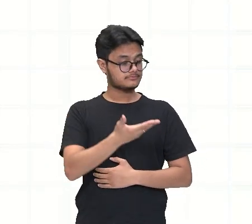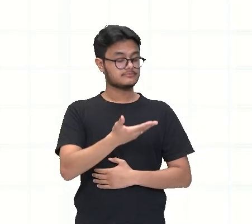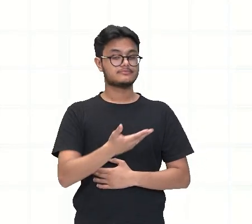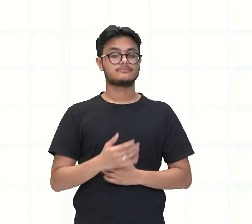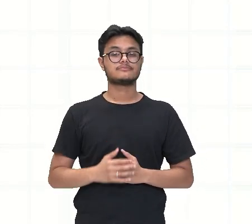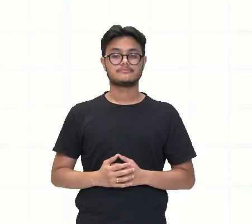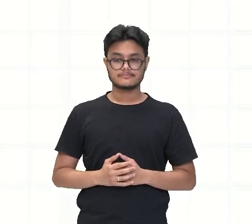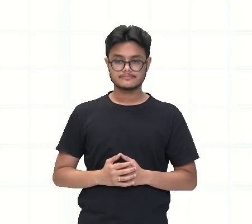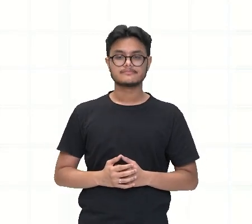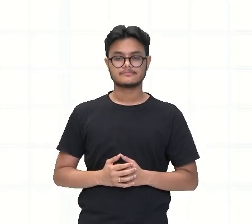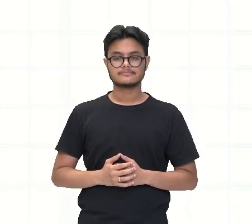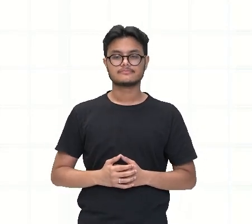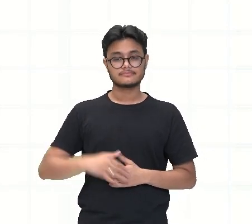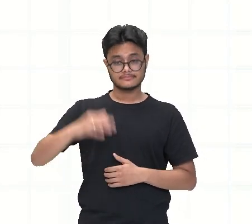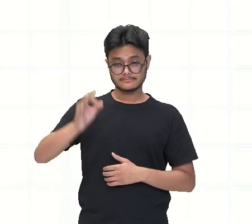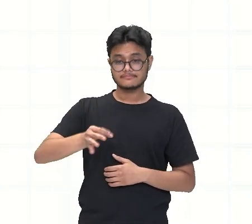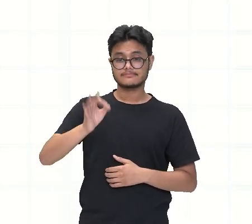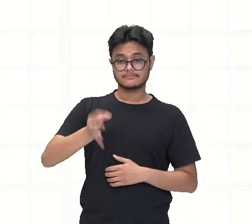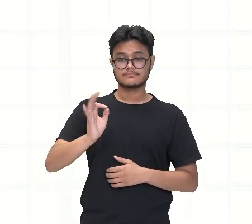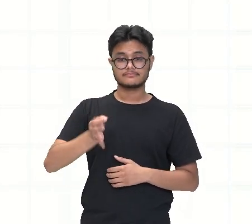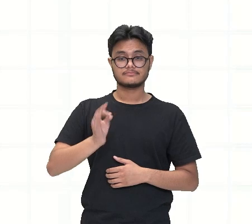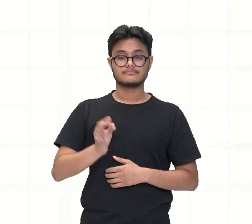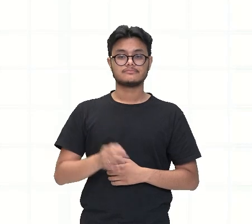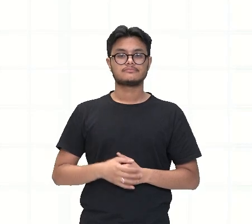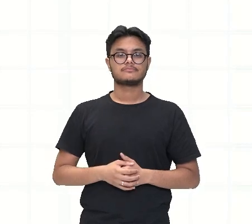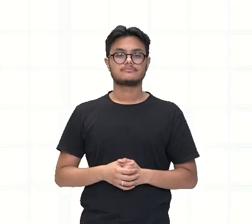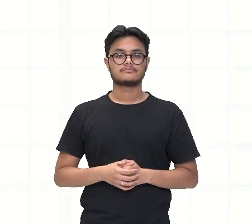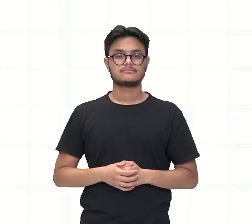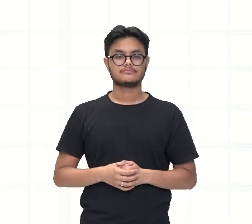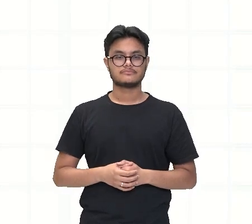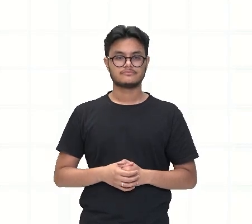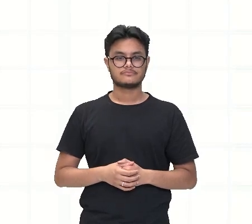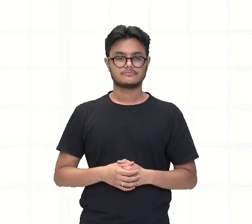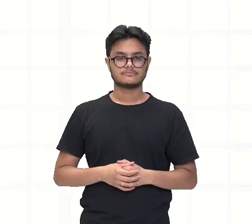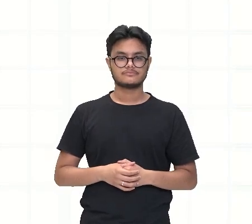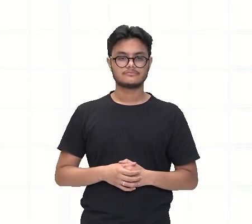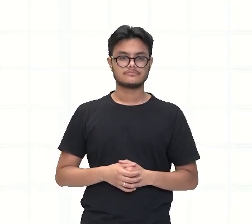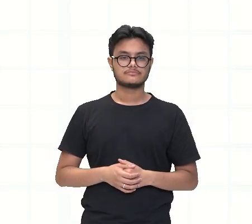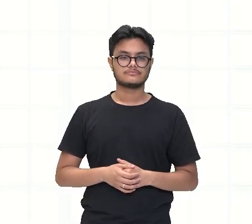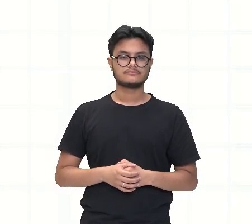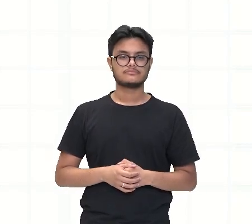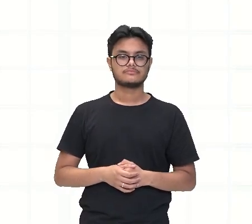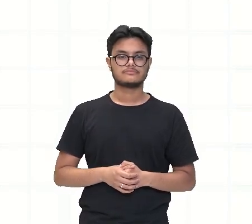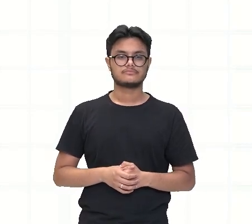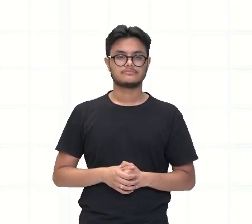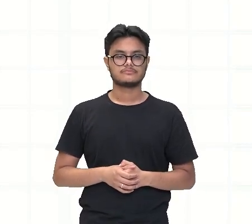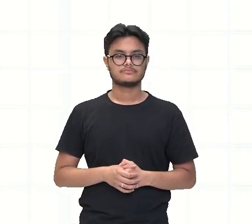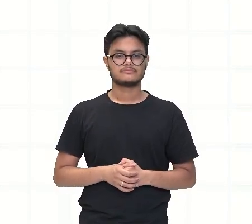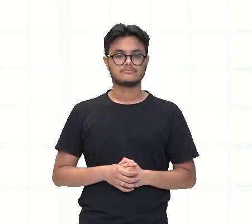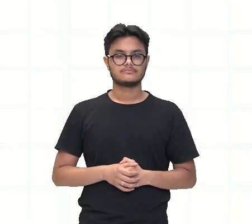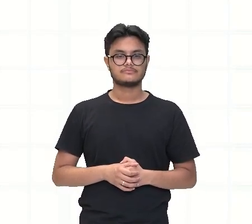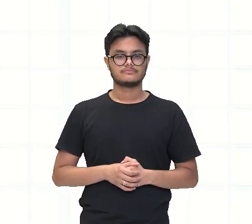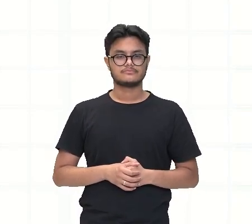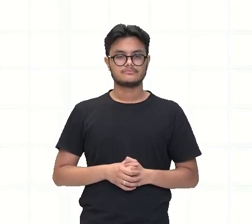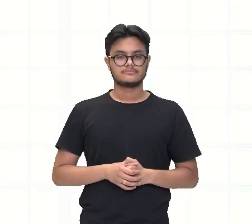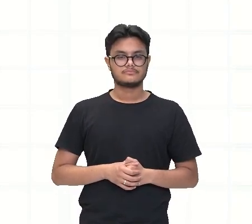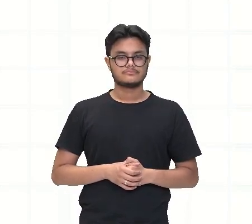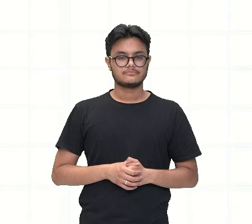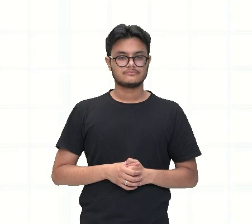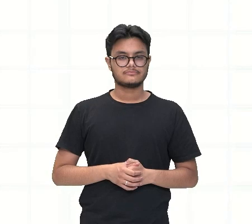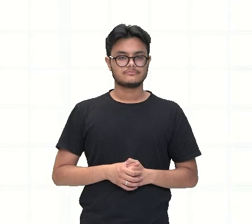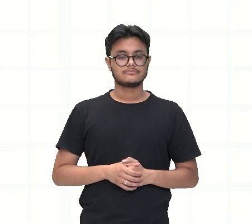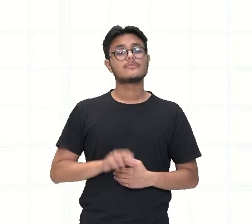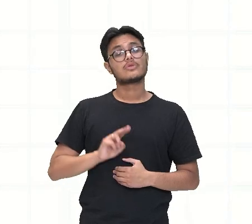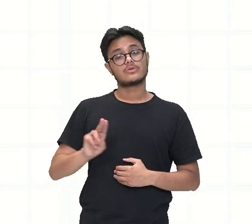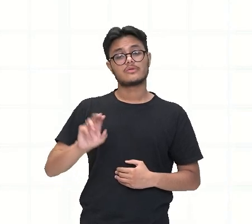a alguma coisa que apareceu primeiro que ele na cadência, na estrutura textual,